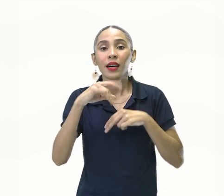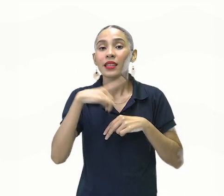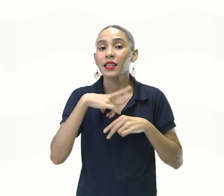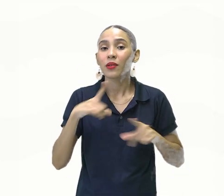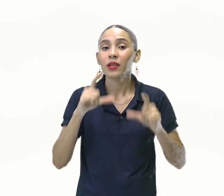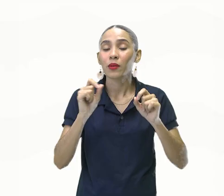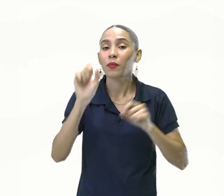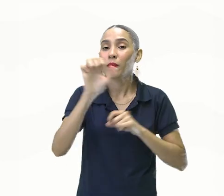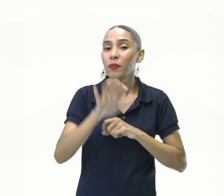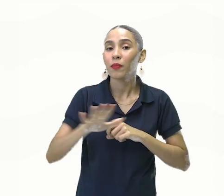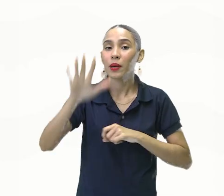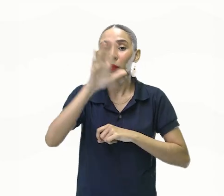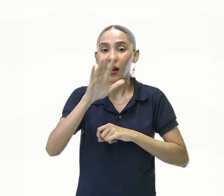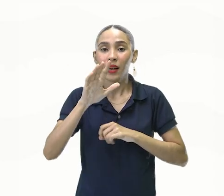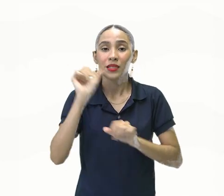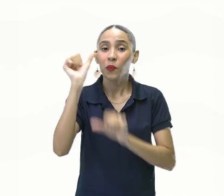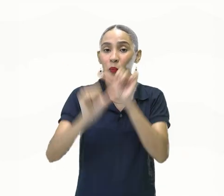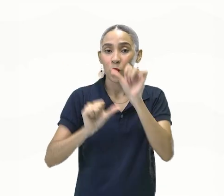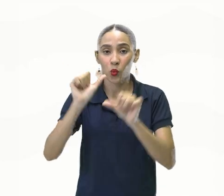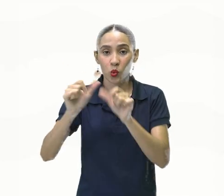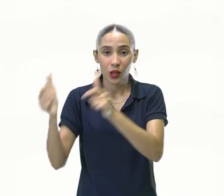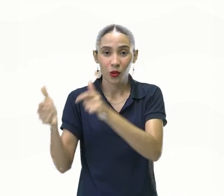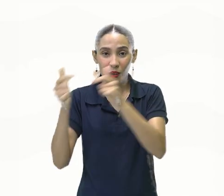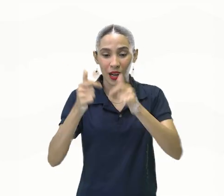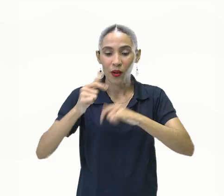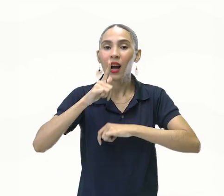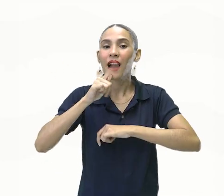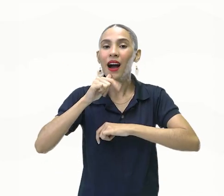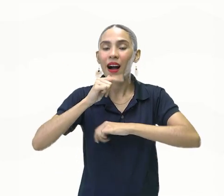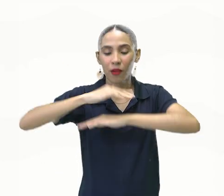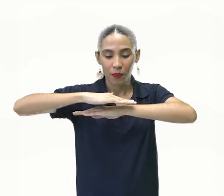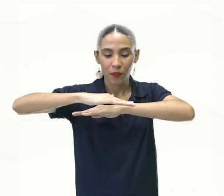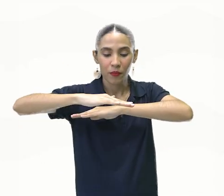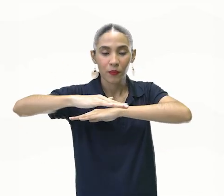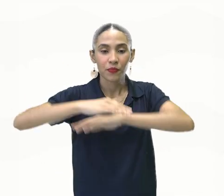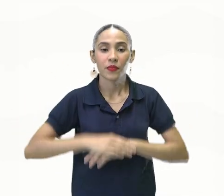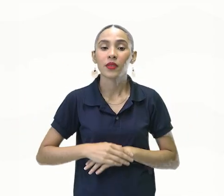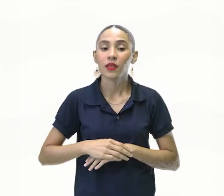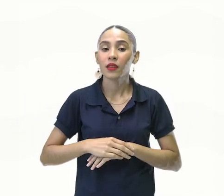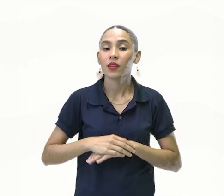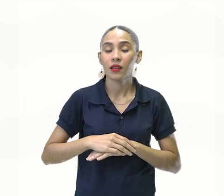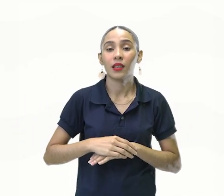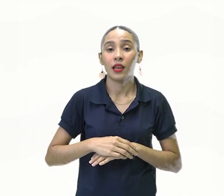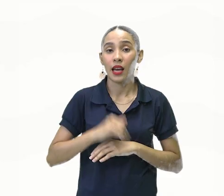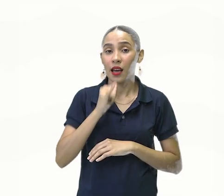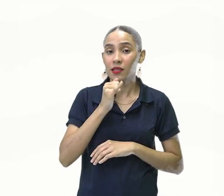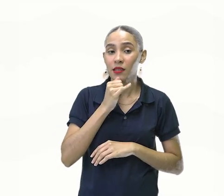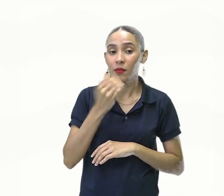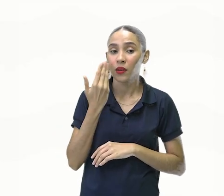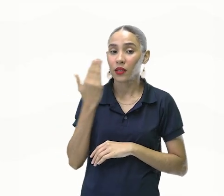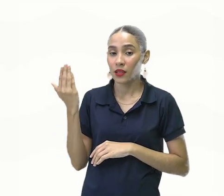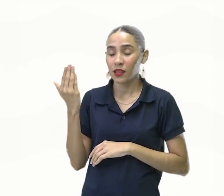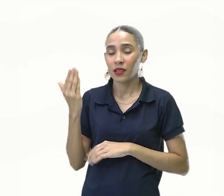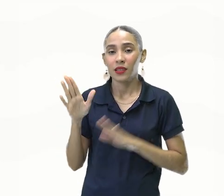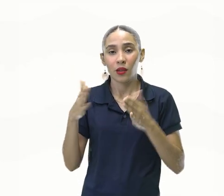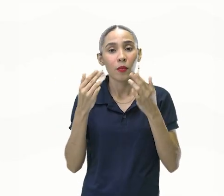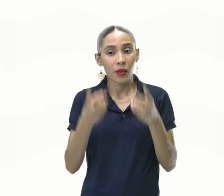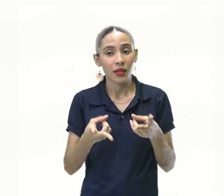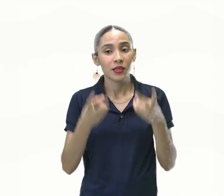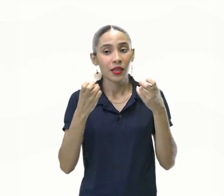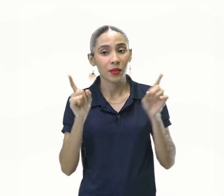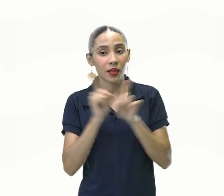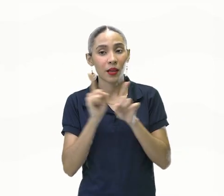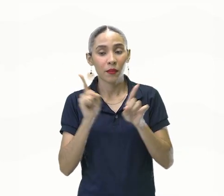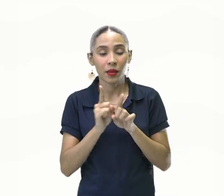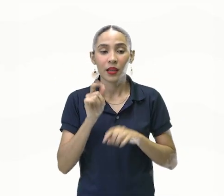isso, nós vamos ver o quê? Uma imagem invertida na água. Quando ocorre esse tipo de fenômeno? Aí